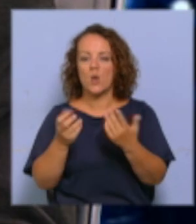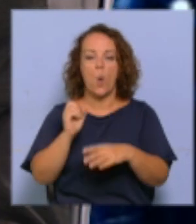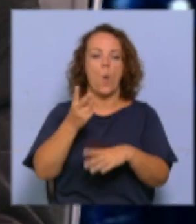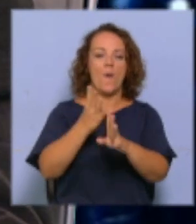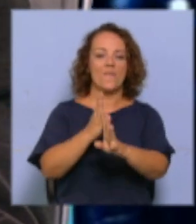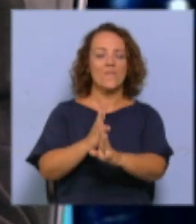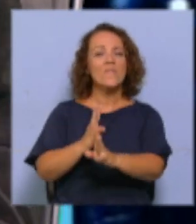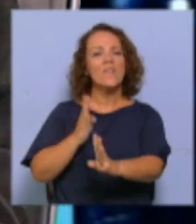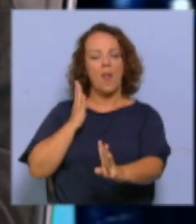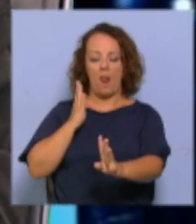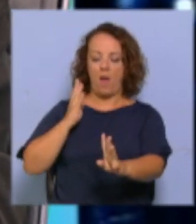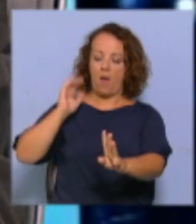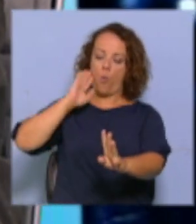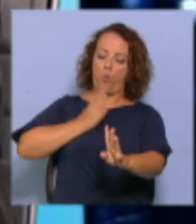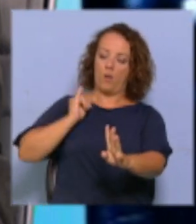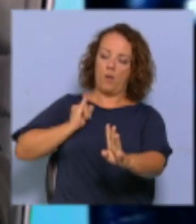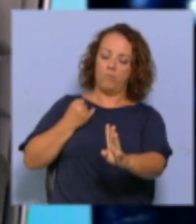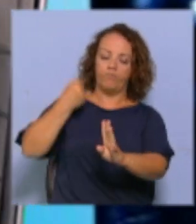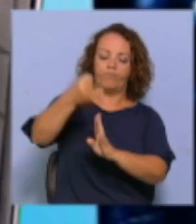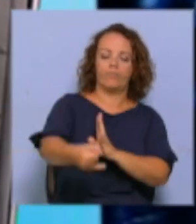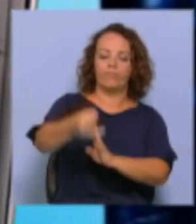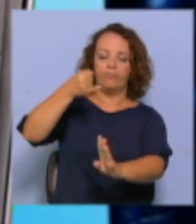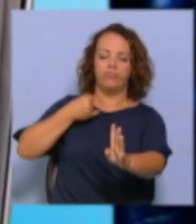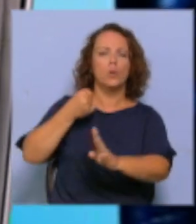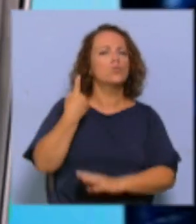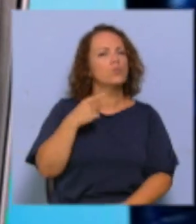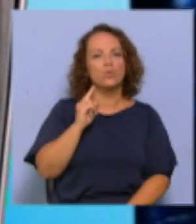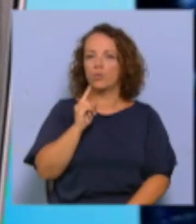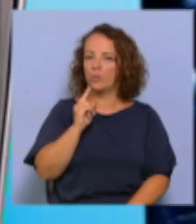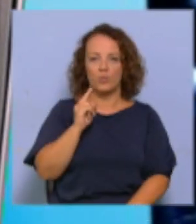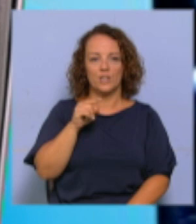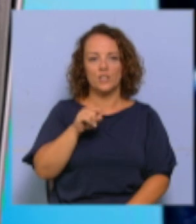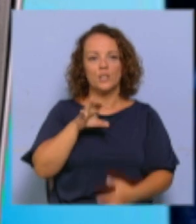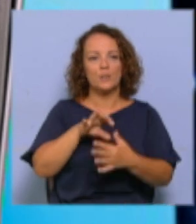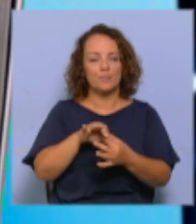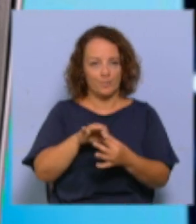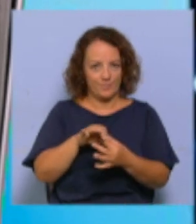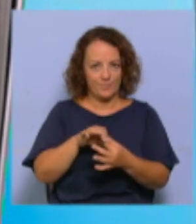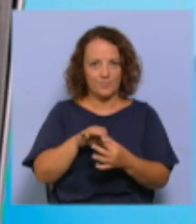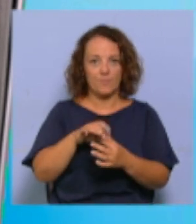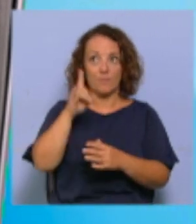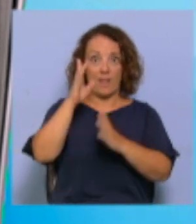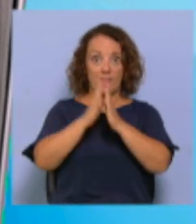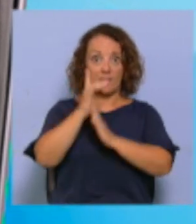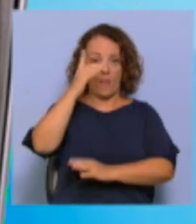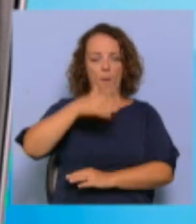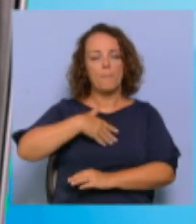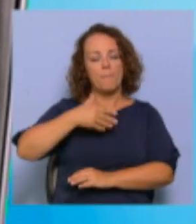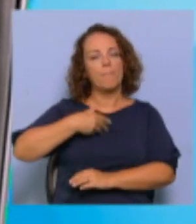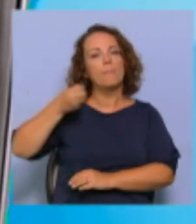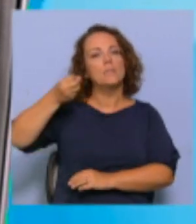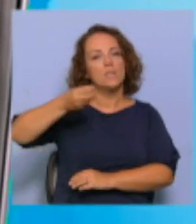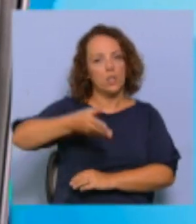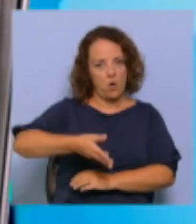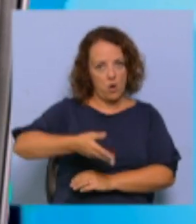com isto. Estes outros têm a ver que a misericórdia de Deus ultrapassa os códigos que nós podemos impor nas